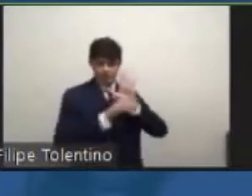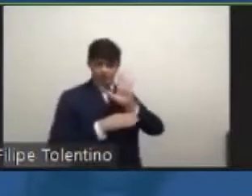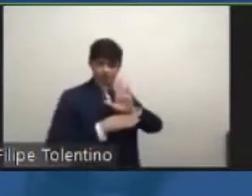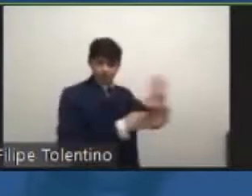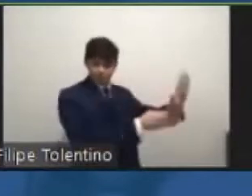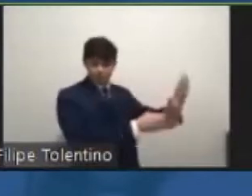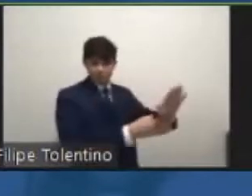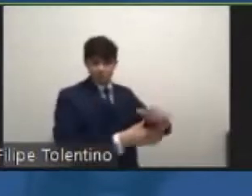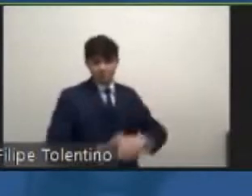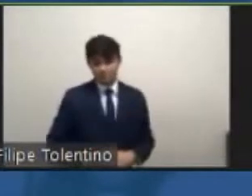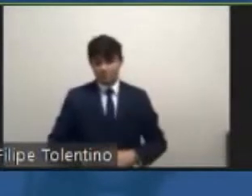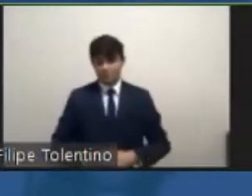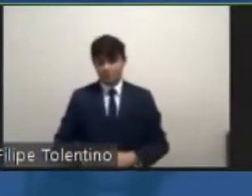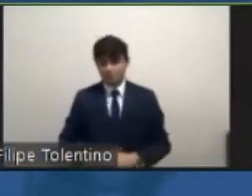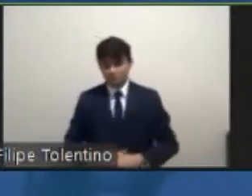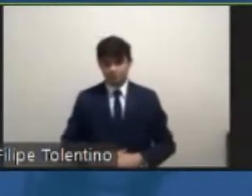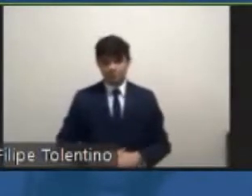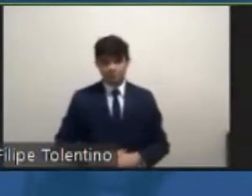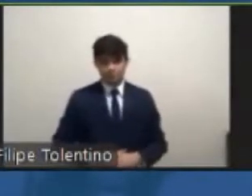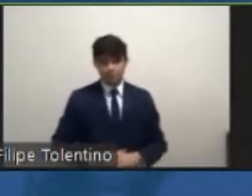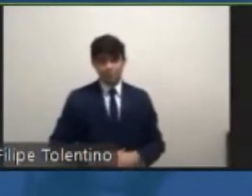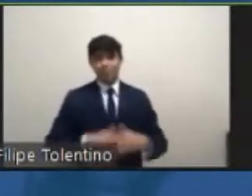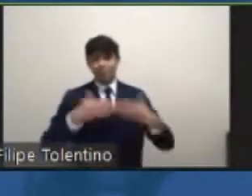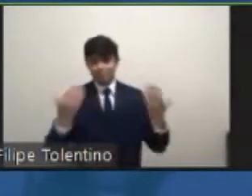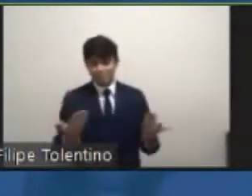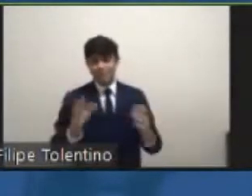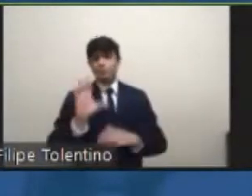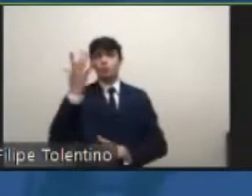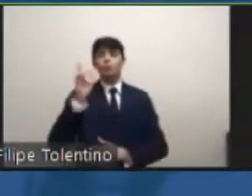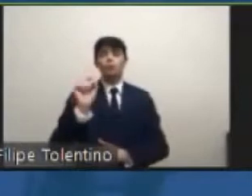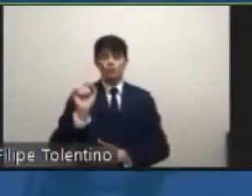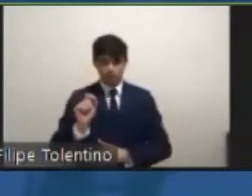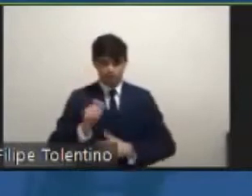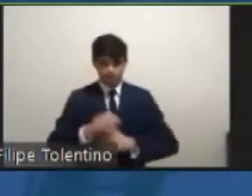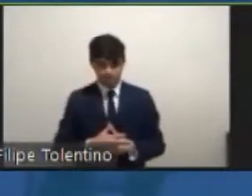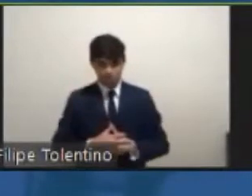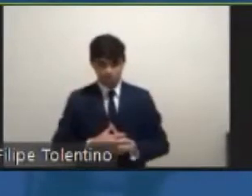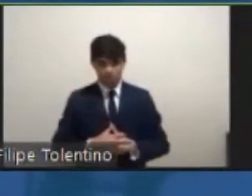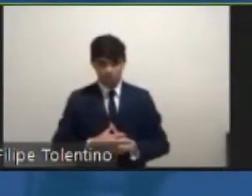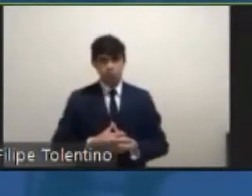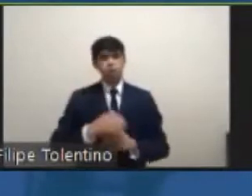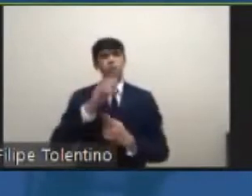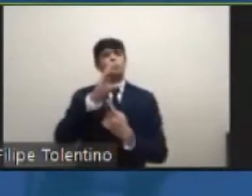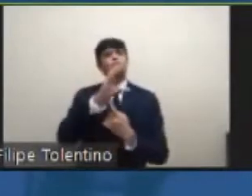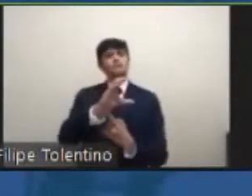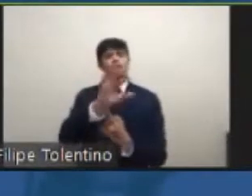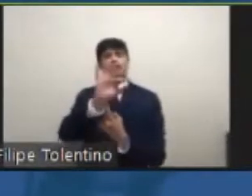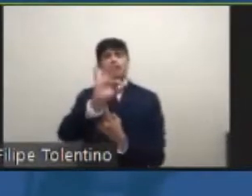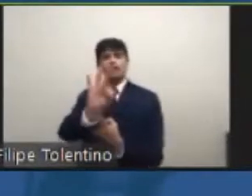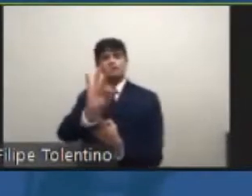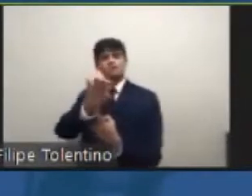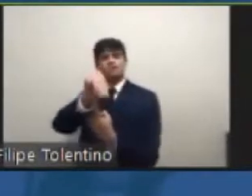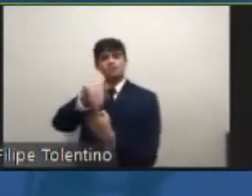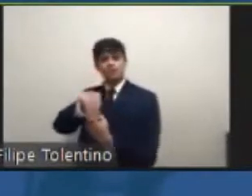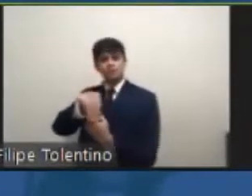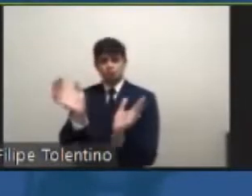Mas agora nós temos uma situação que às vezes deixa os médicos em dúvida, que é a posição do CFM, do Conselho Federal de Medicina,